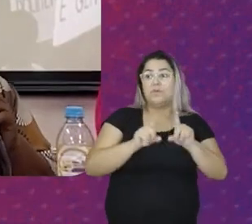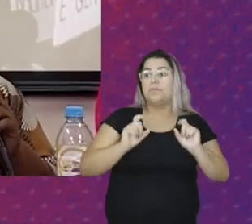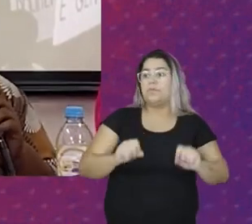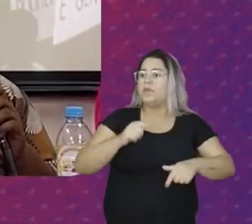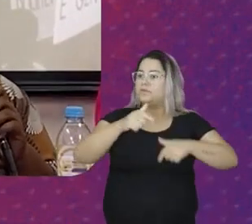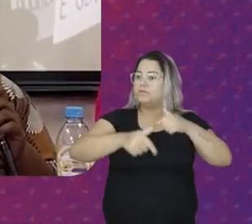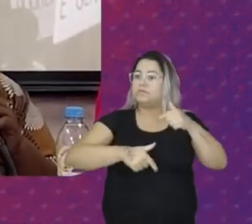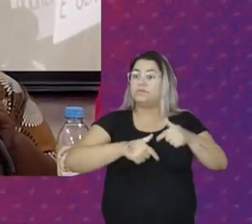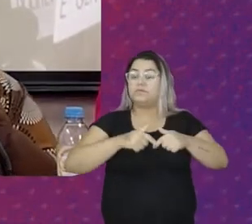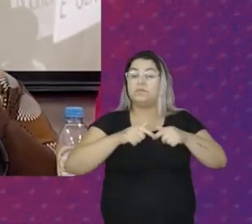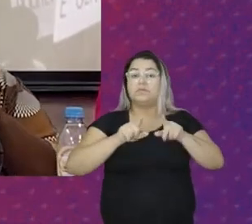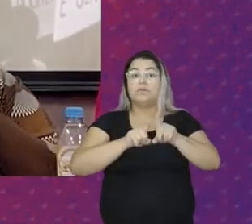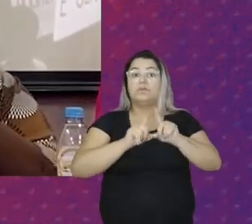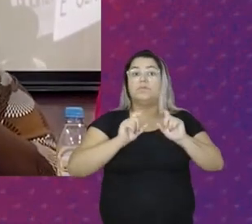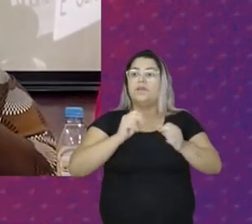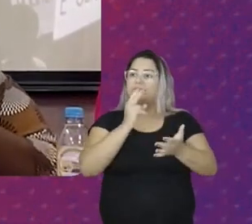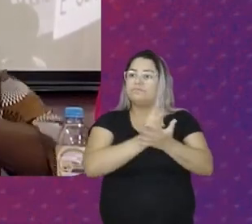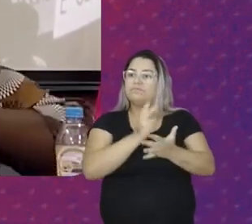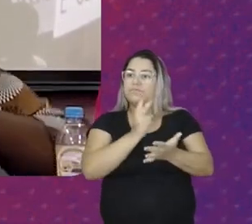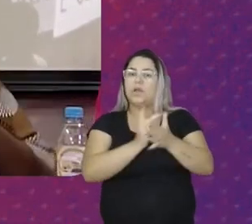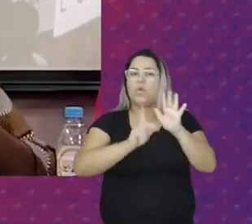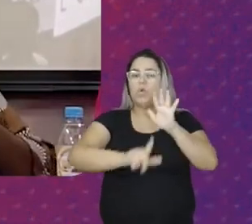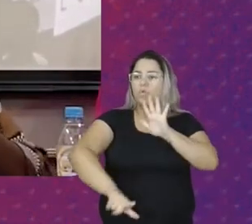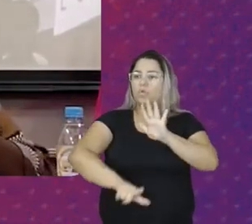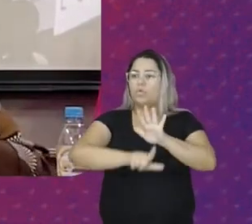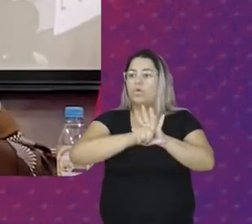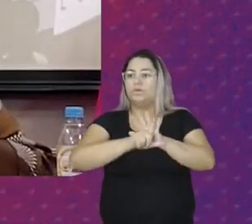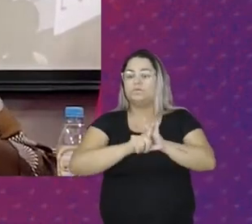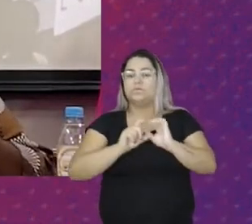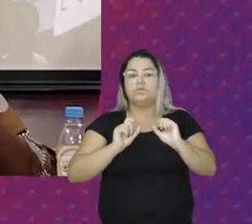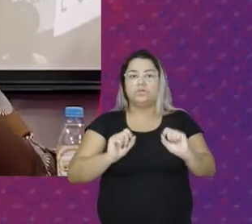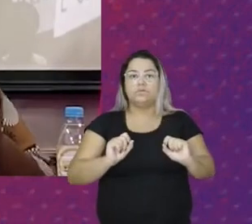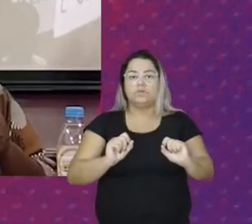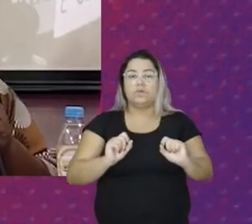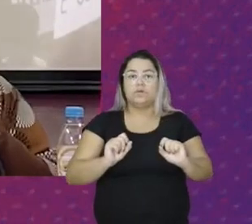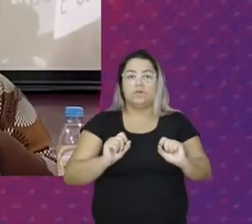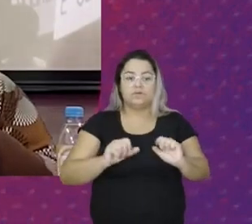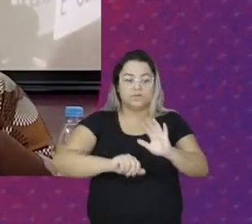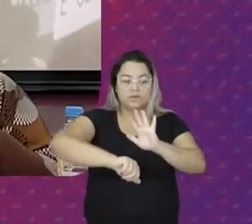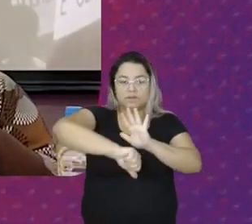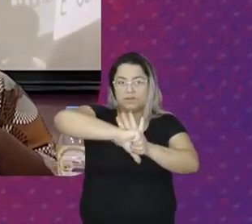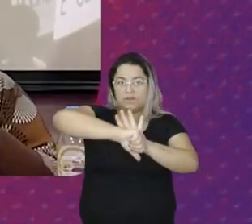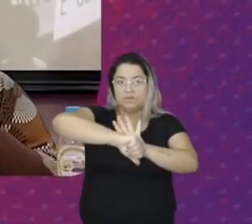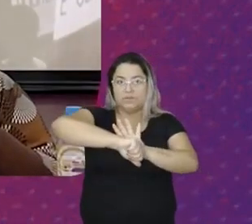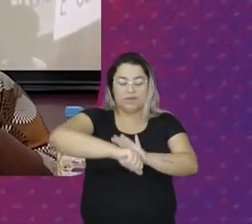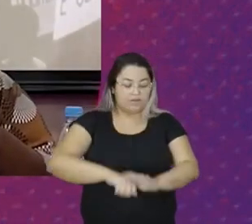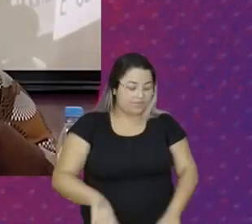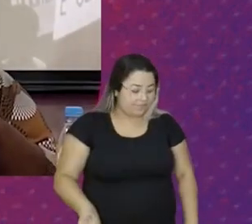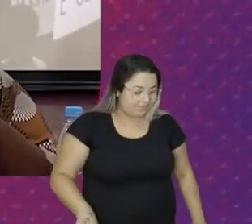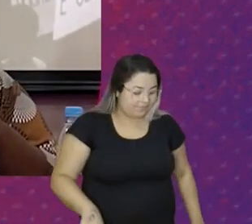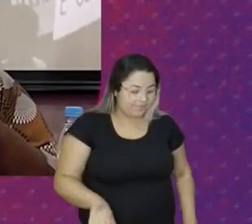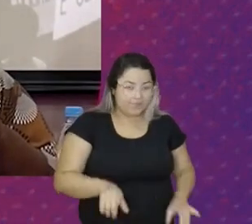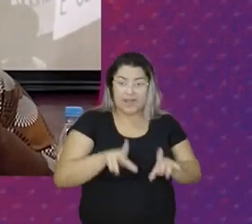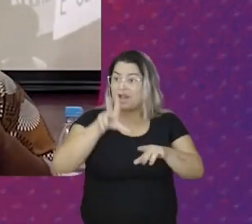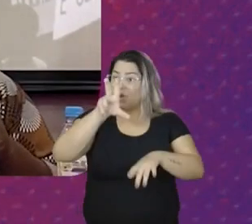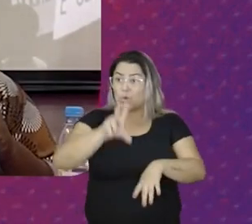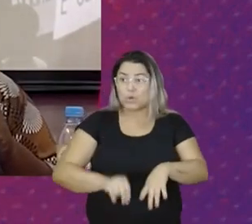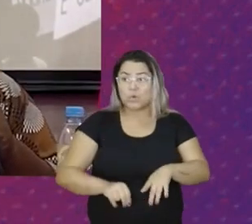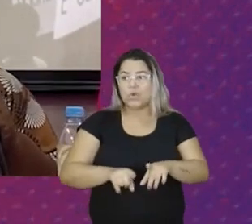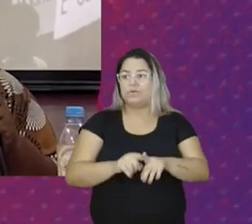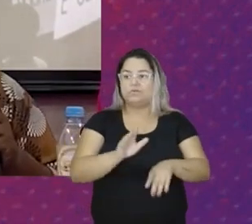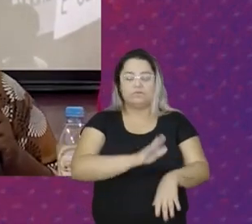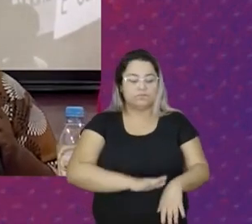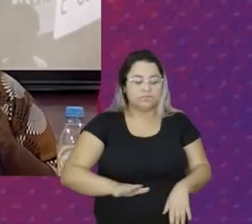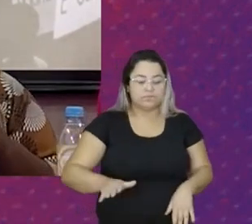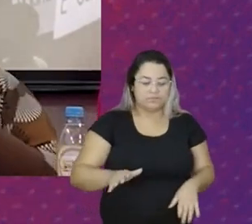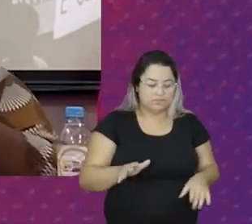eram tratados na legislação criminal. Não eram as infâncias, não eram